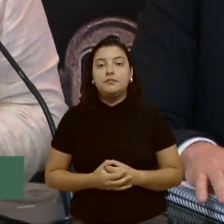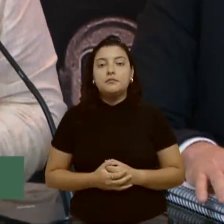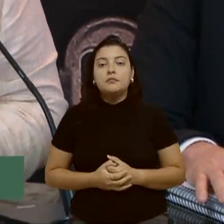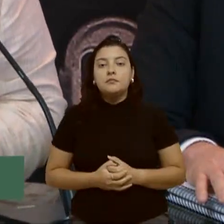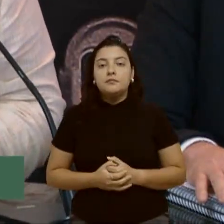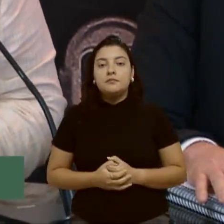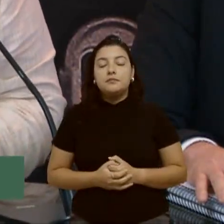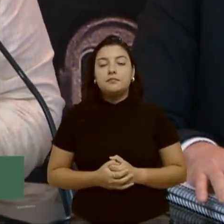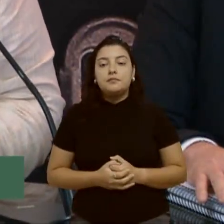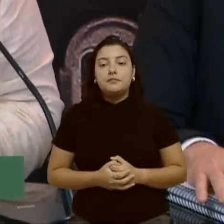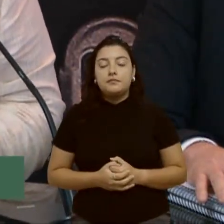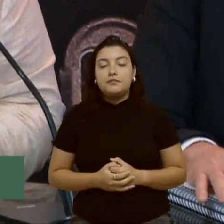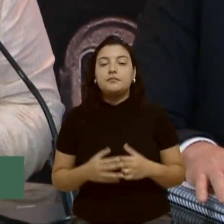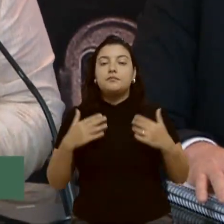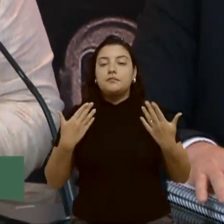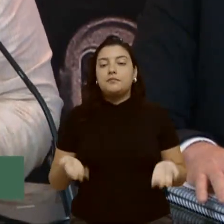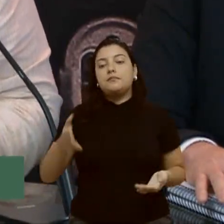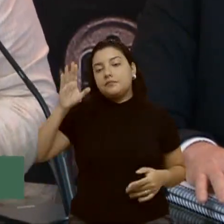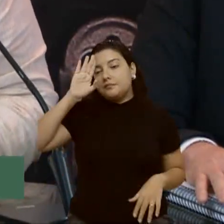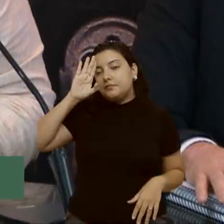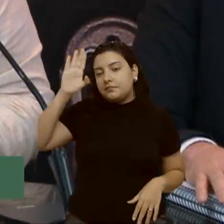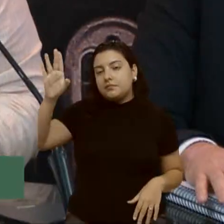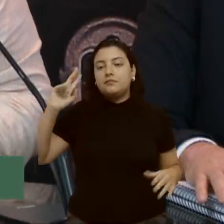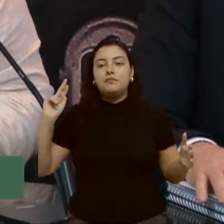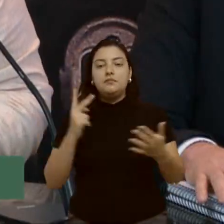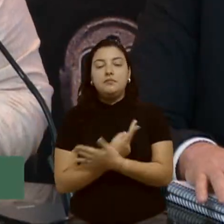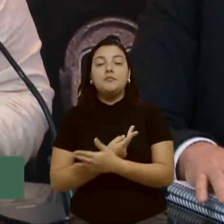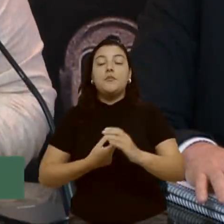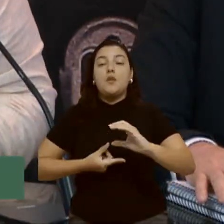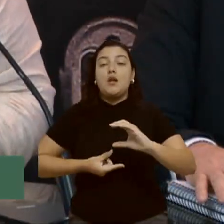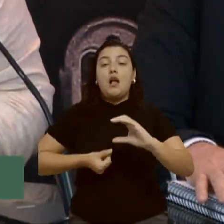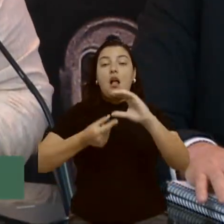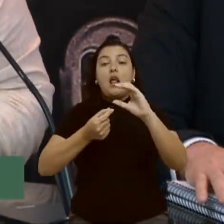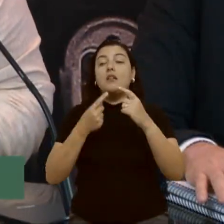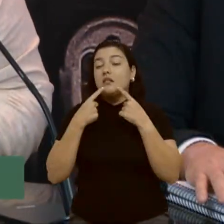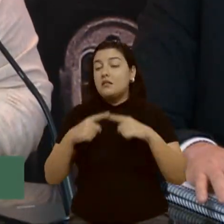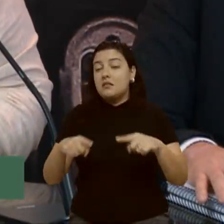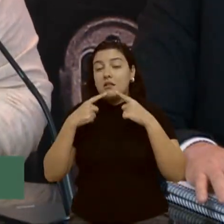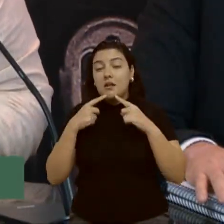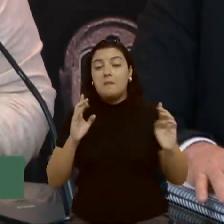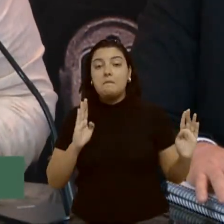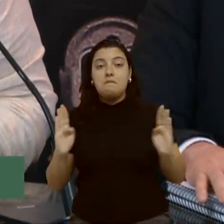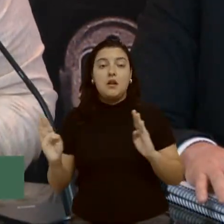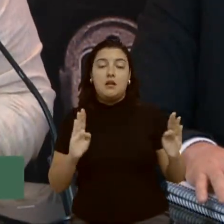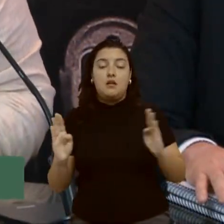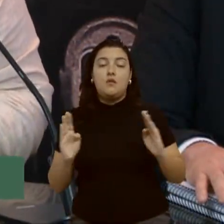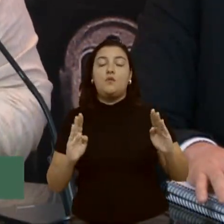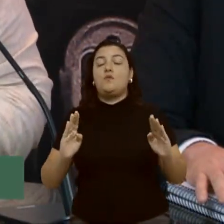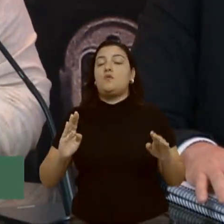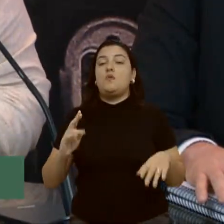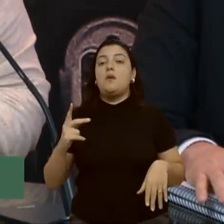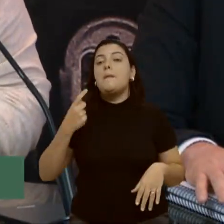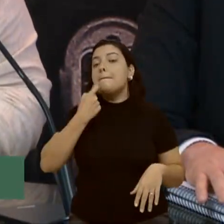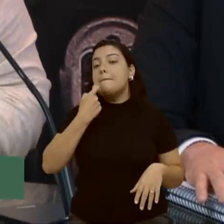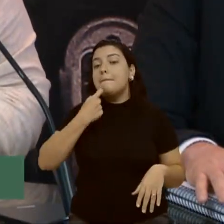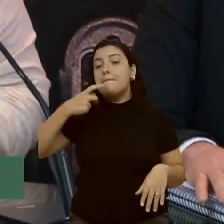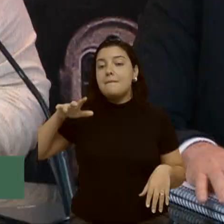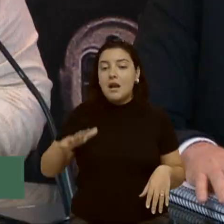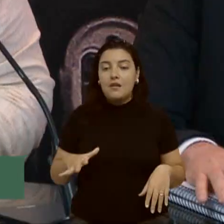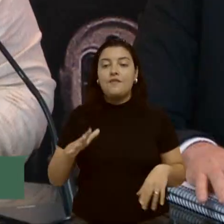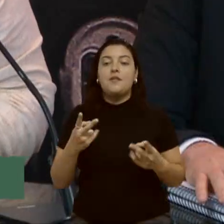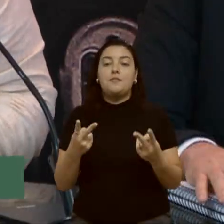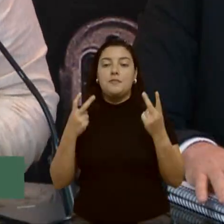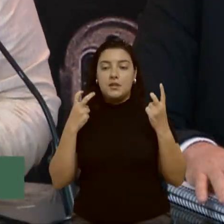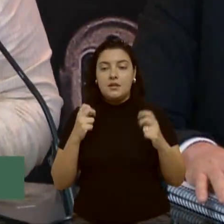gente pode trazer aqui quais são as principais queixas dos consumidores durante esse período da Black Friday que a gente costuma, né, a